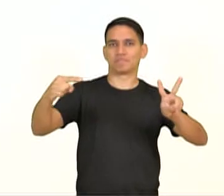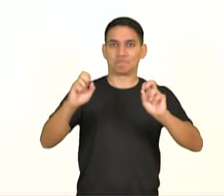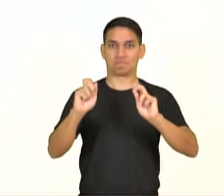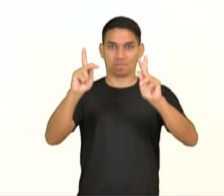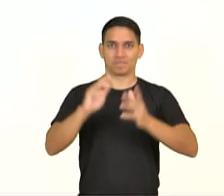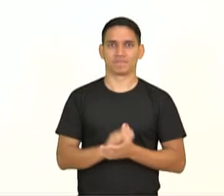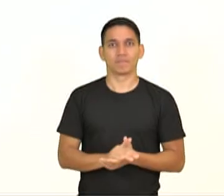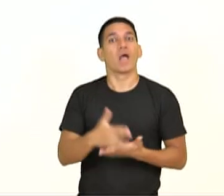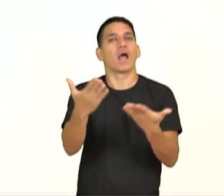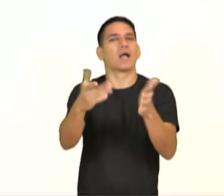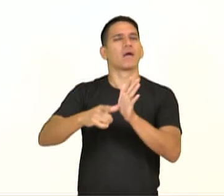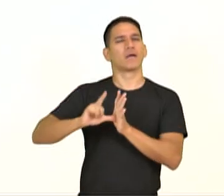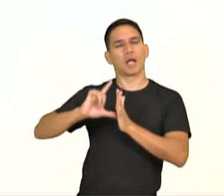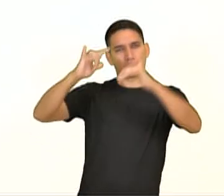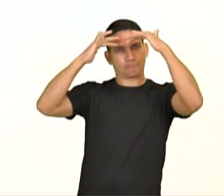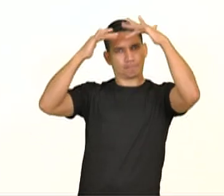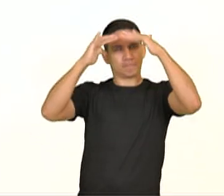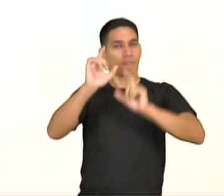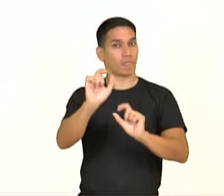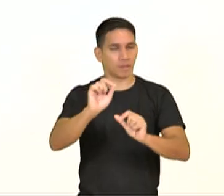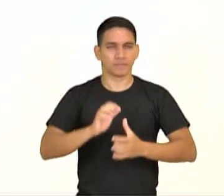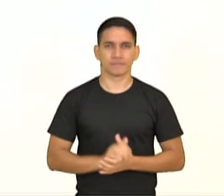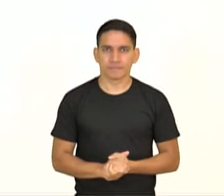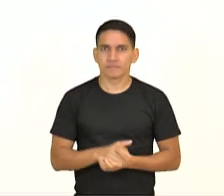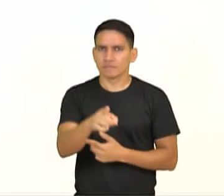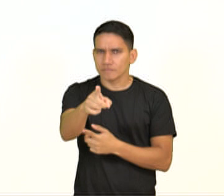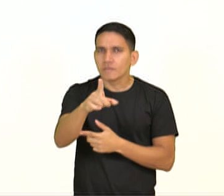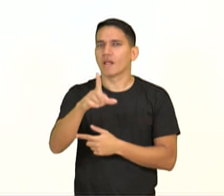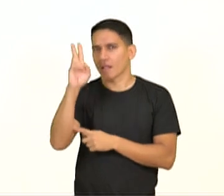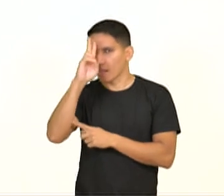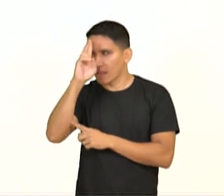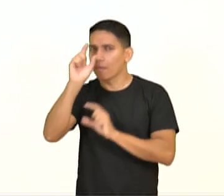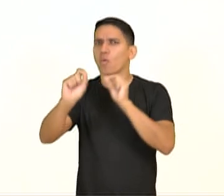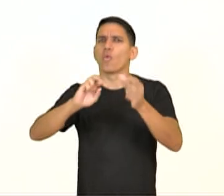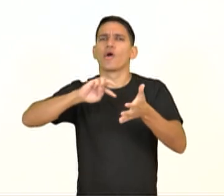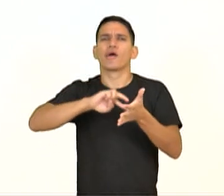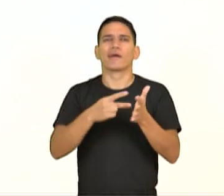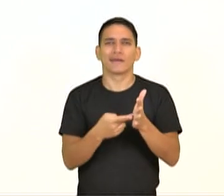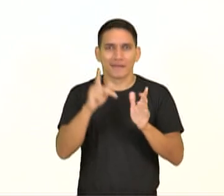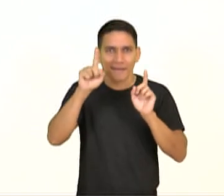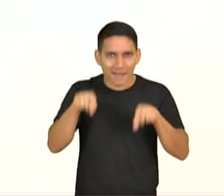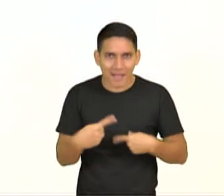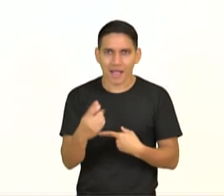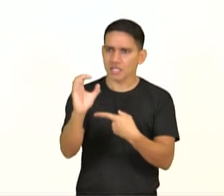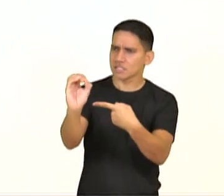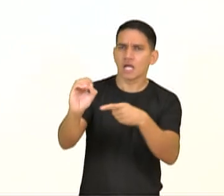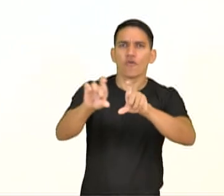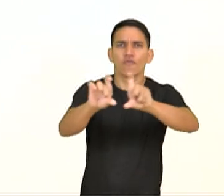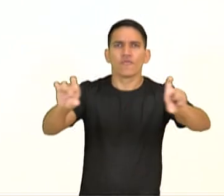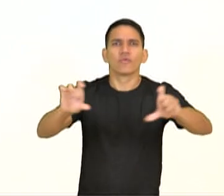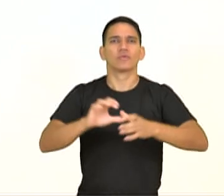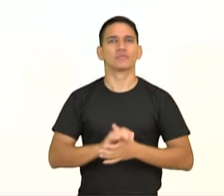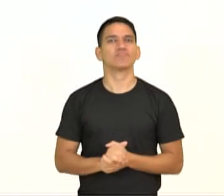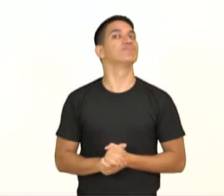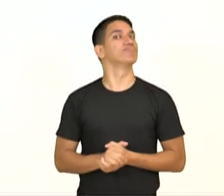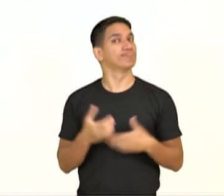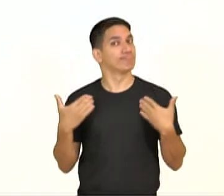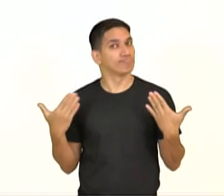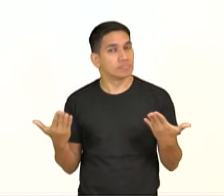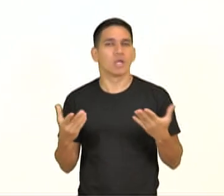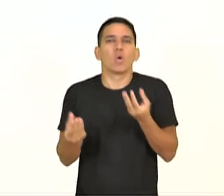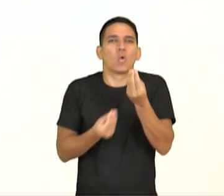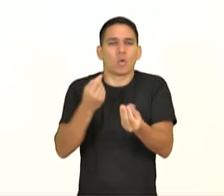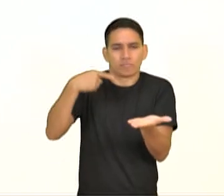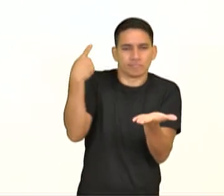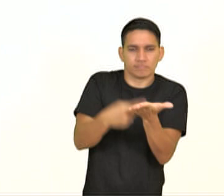só. Então pensem um pouquinho aí. Olha lá. Você lembra o que significa o zero de uma função? E como que